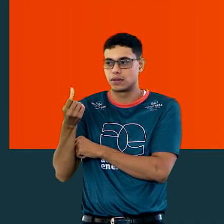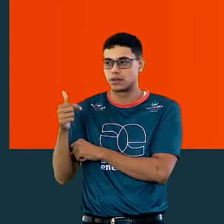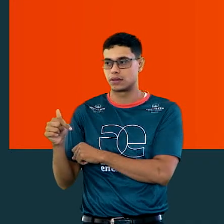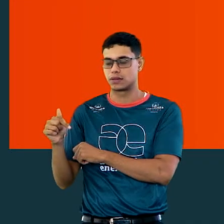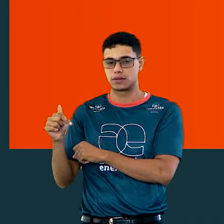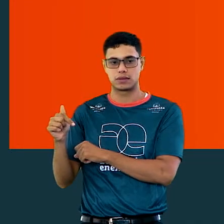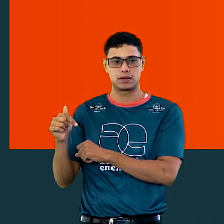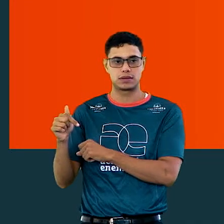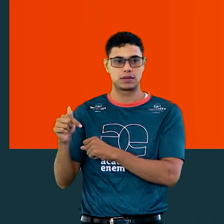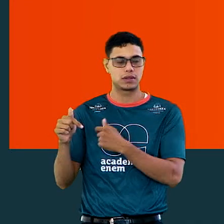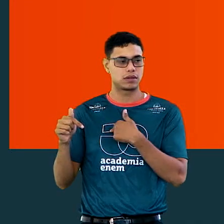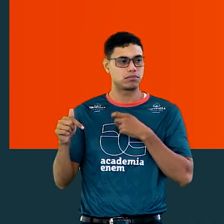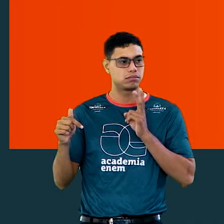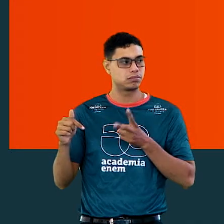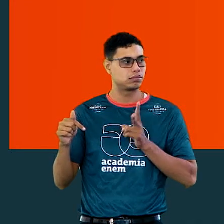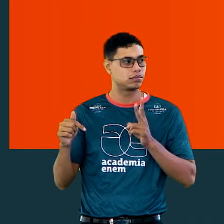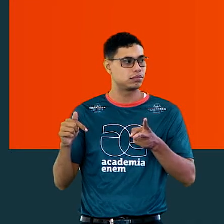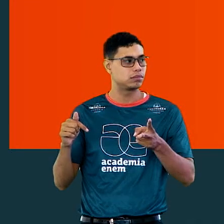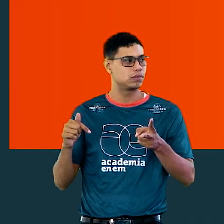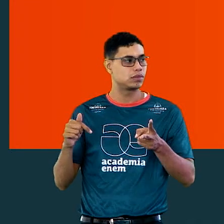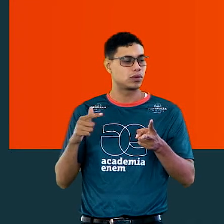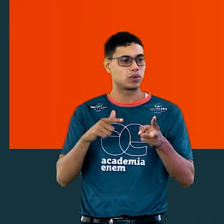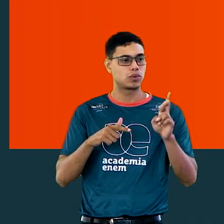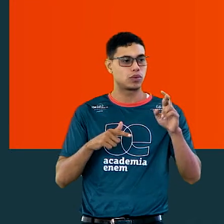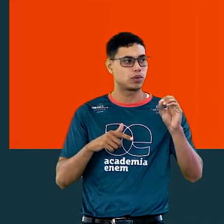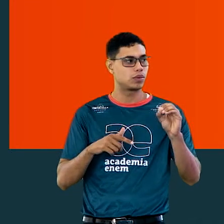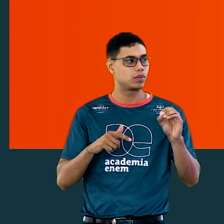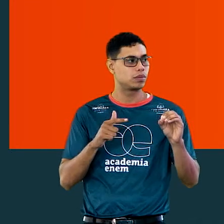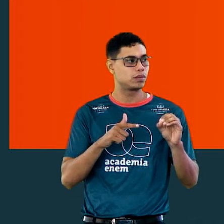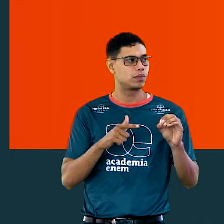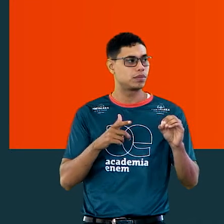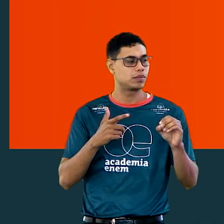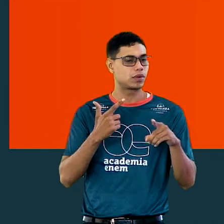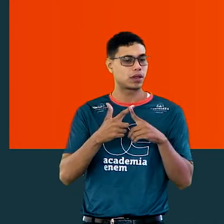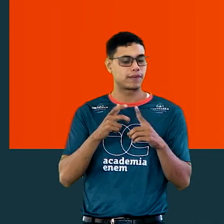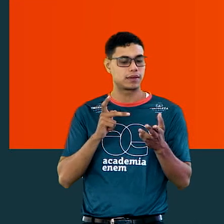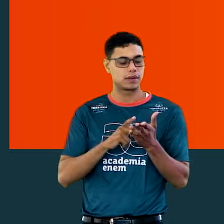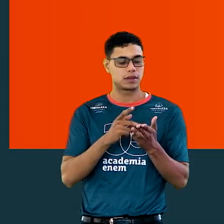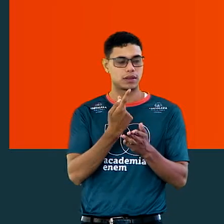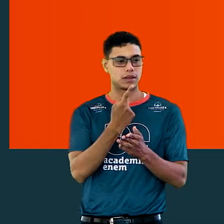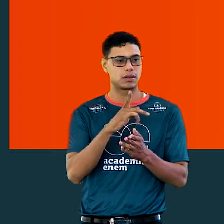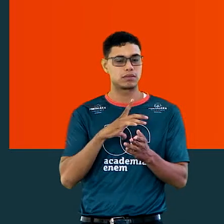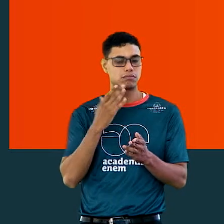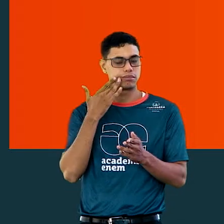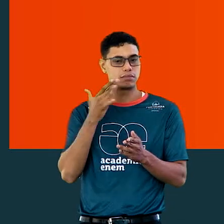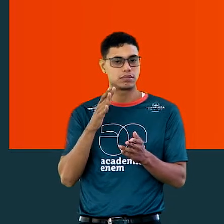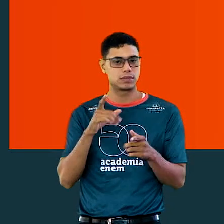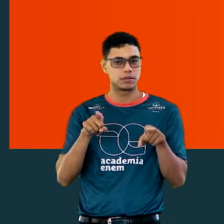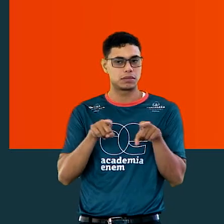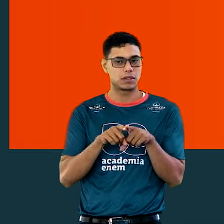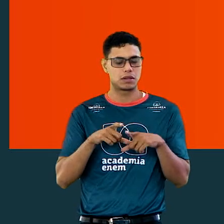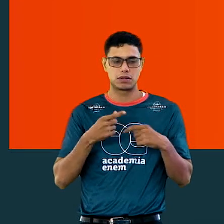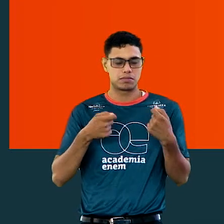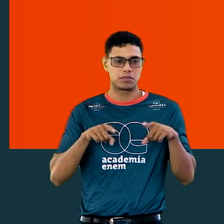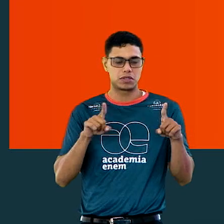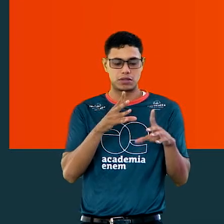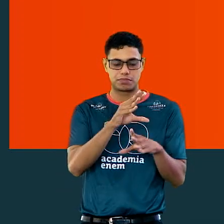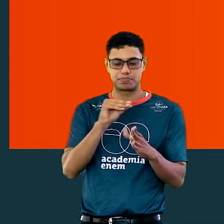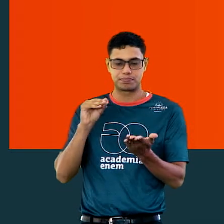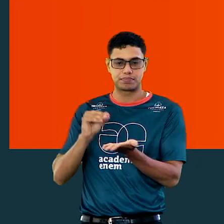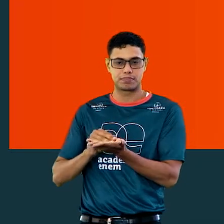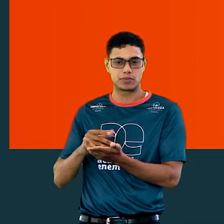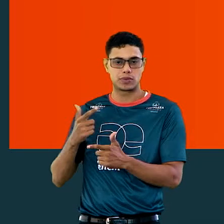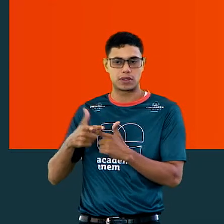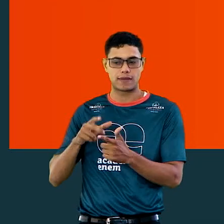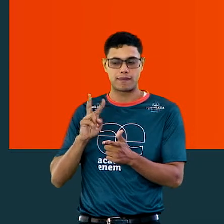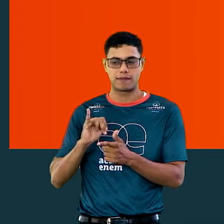34,67. Eu mantive o Rho, porque eu não sei o valor dele, não preciso colocar, porque ele